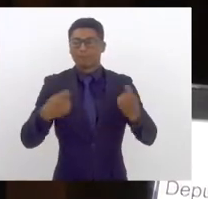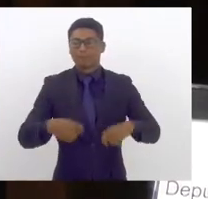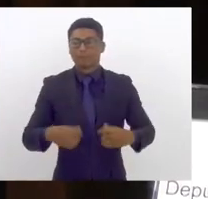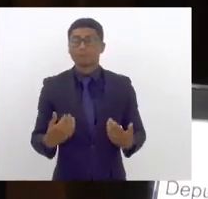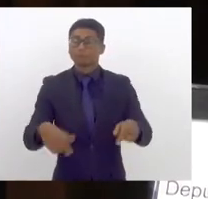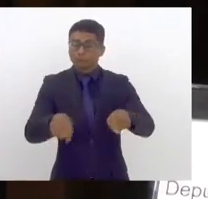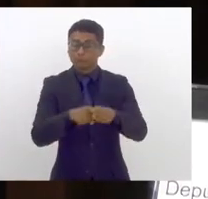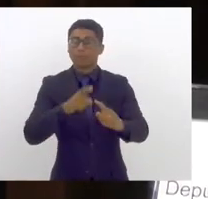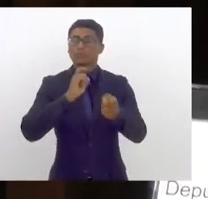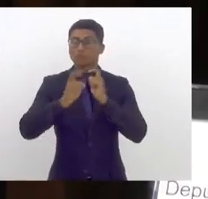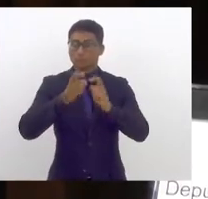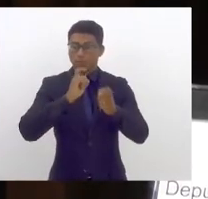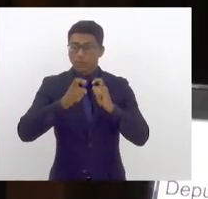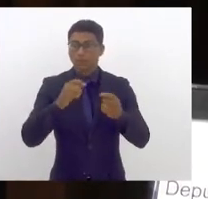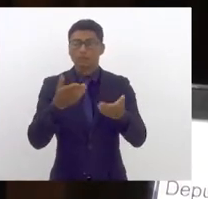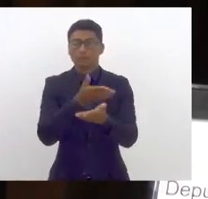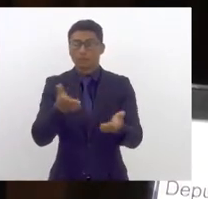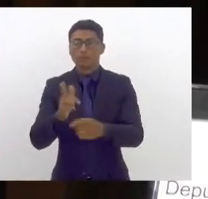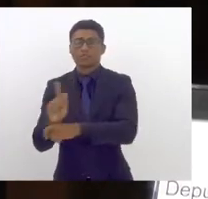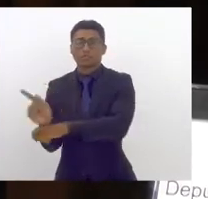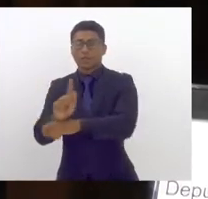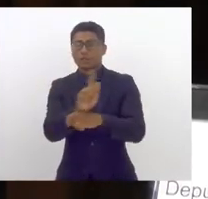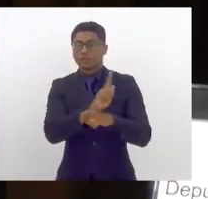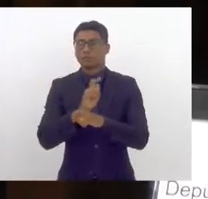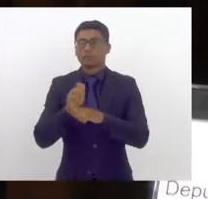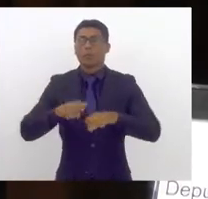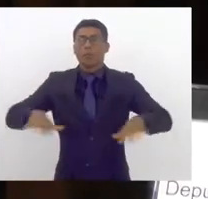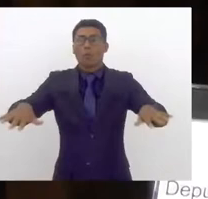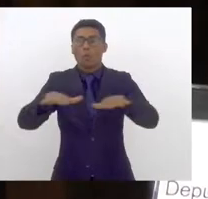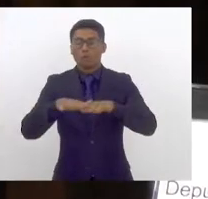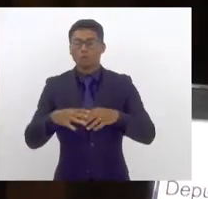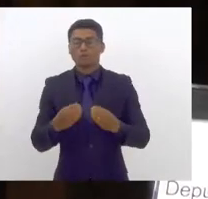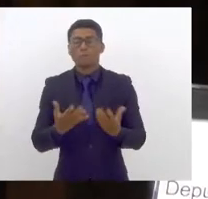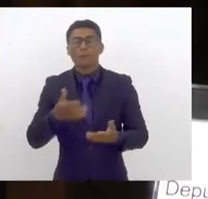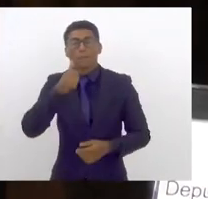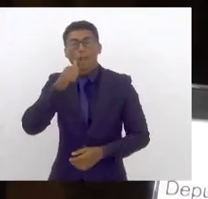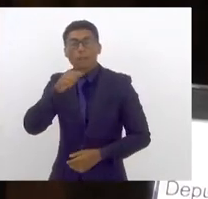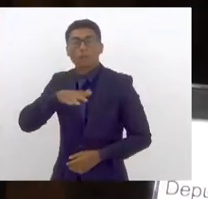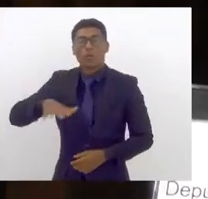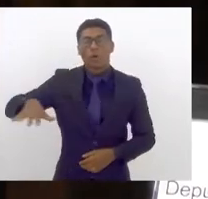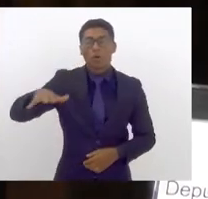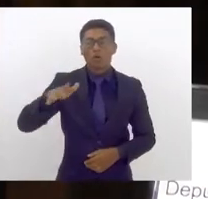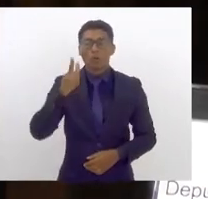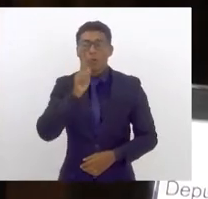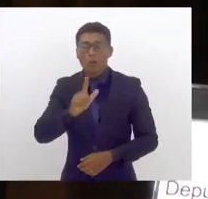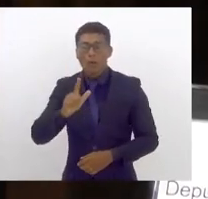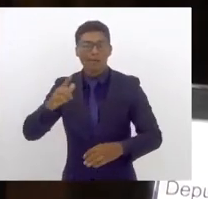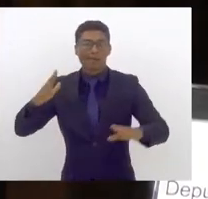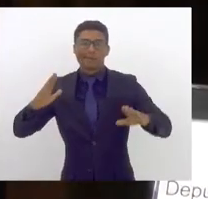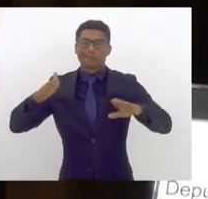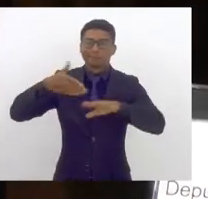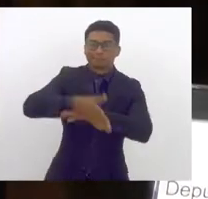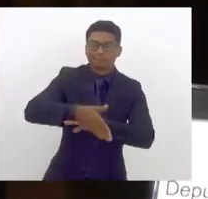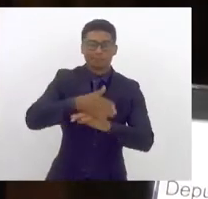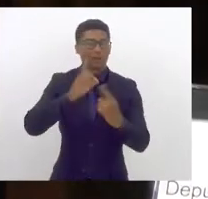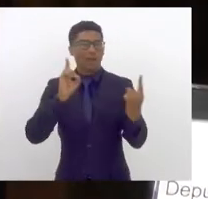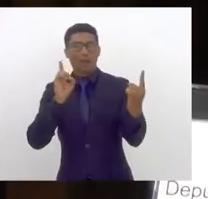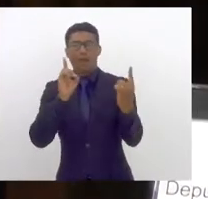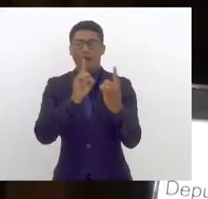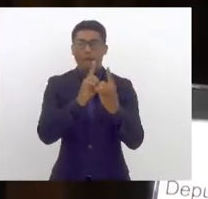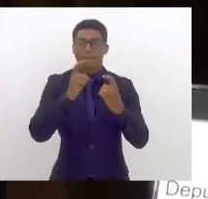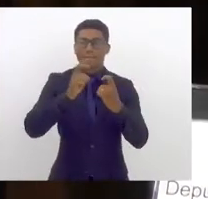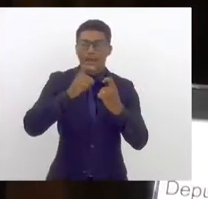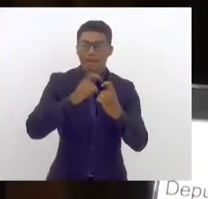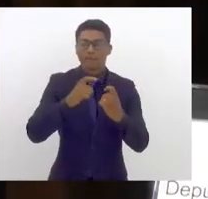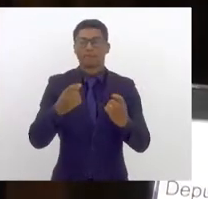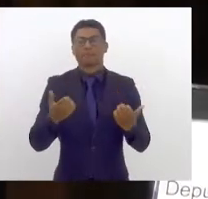essa discussão também junto aos gestores municipais para que todas as mulheres possam ser atendidas de forma integral contínua e com